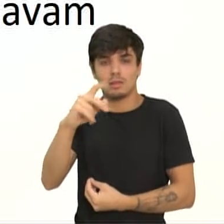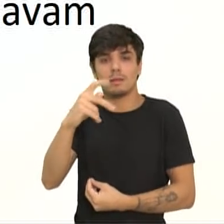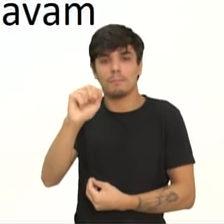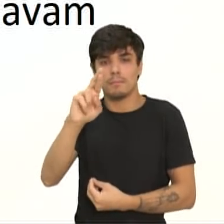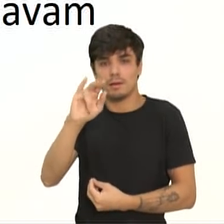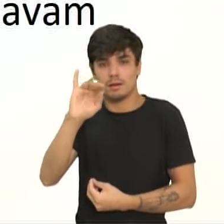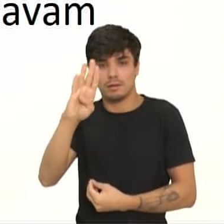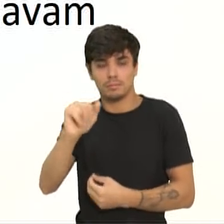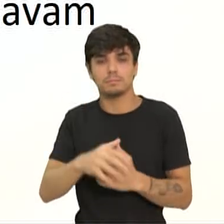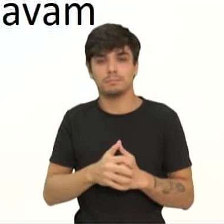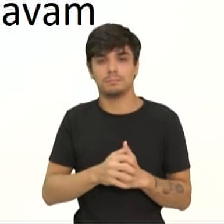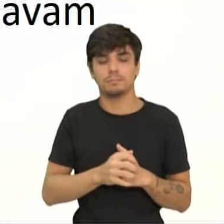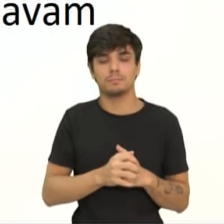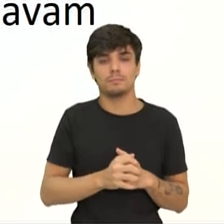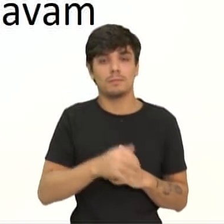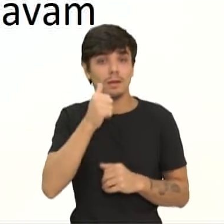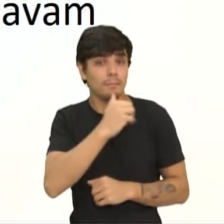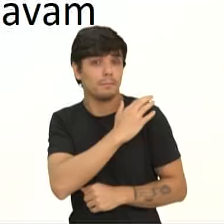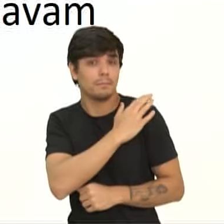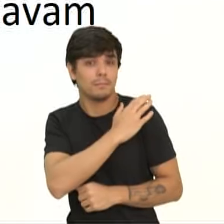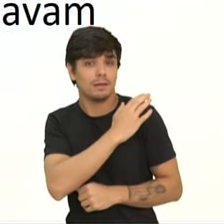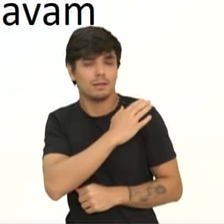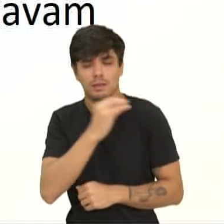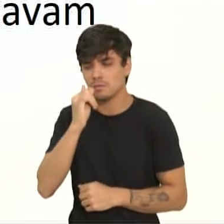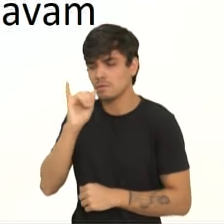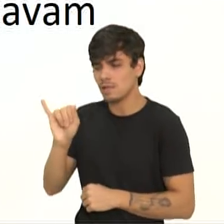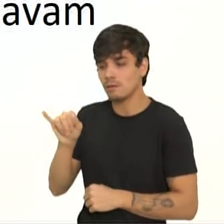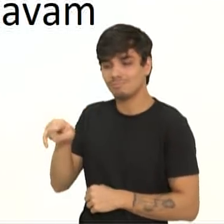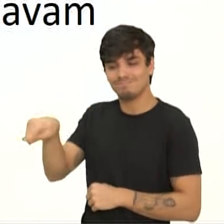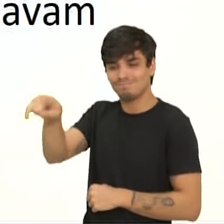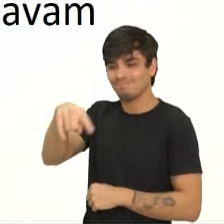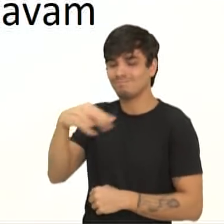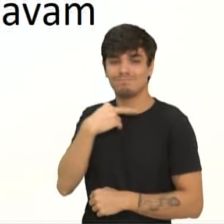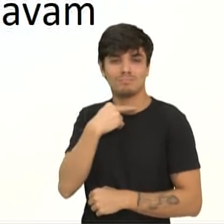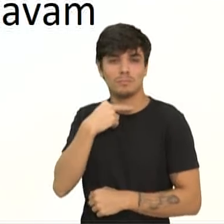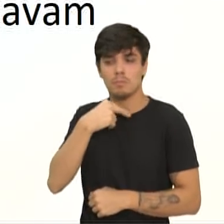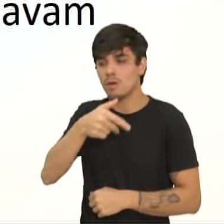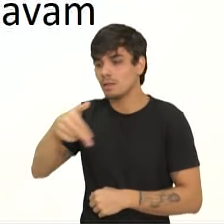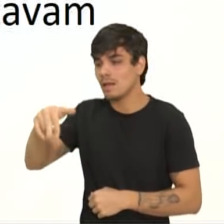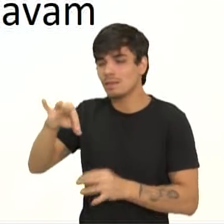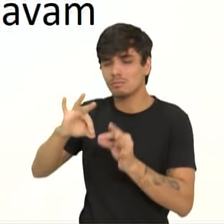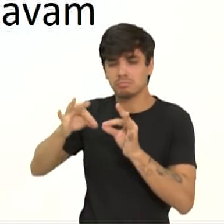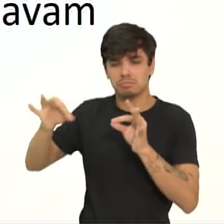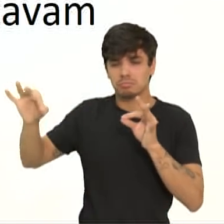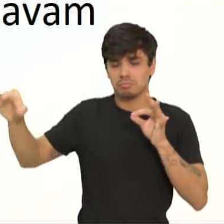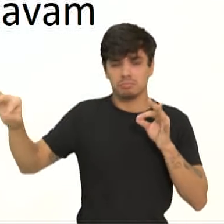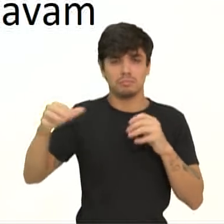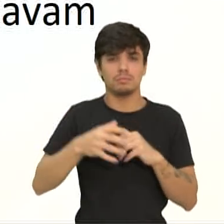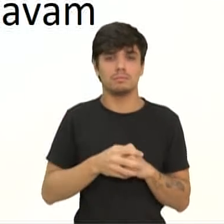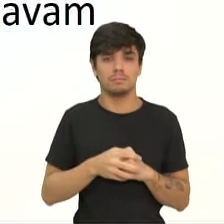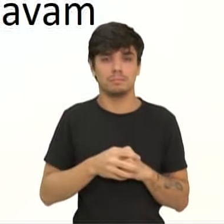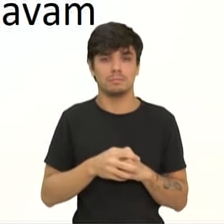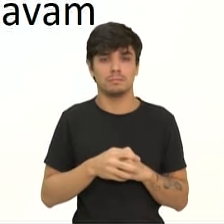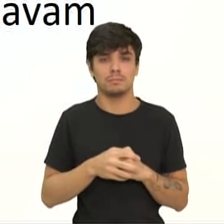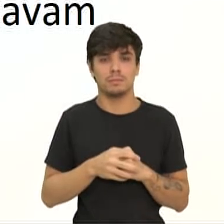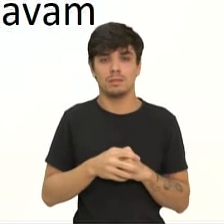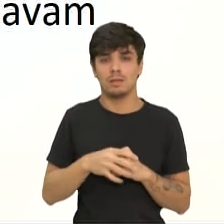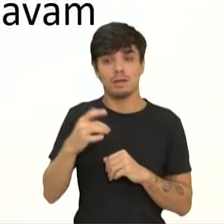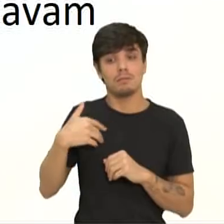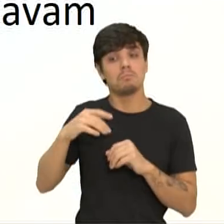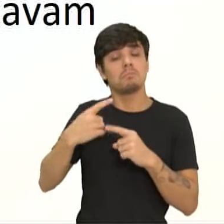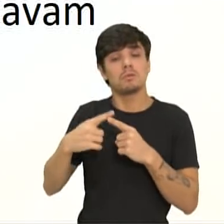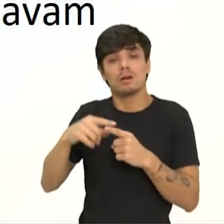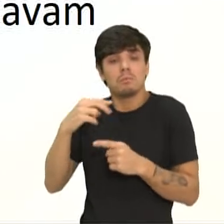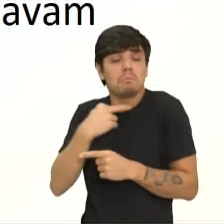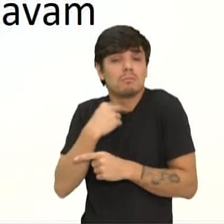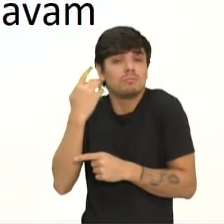Madrinha avisava: vocês não devem andar tão longe de casa. De repente, não sabem mais